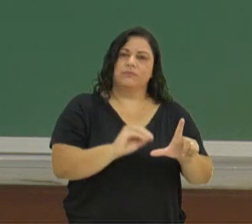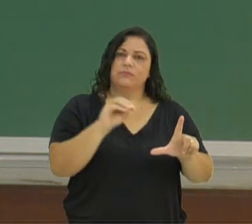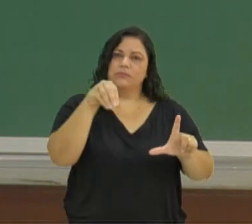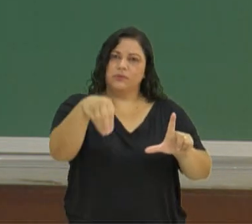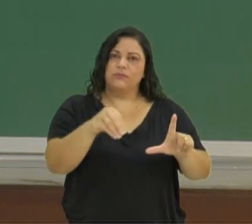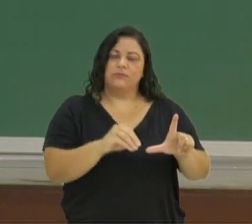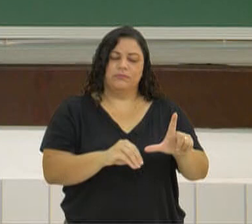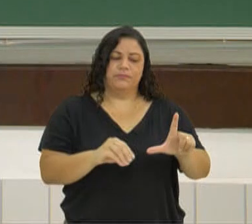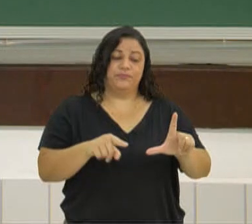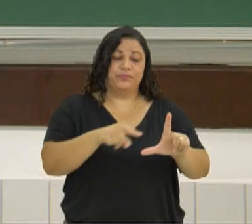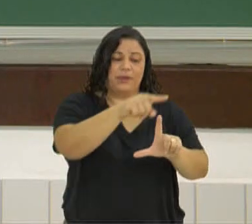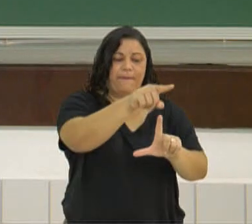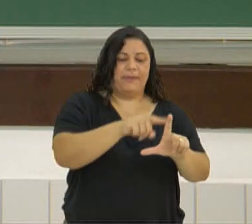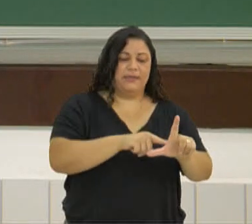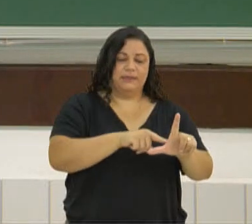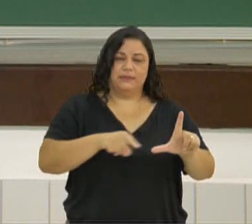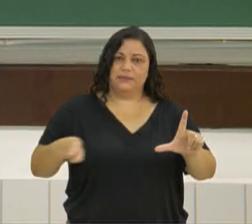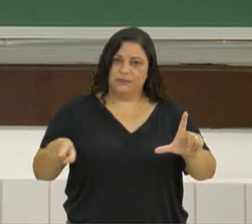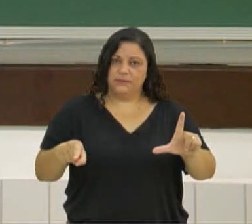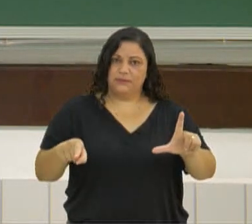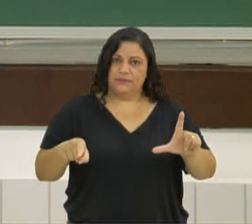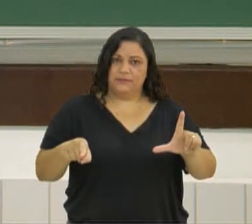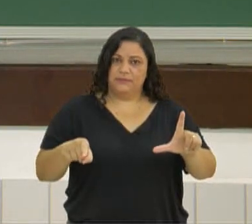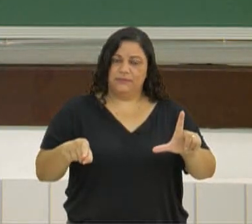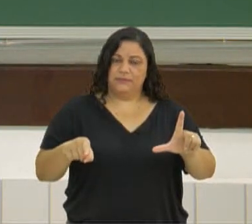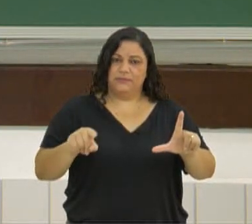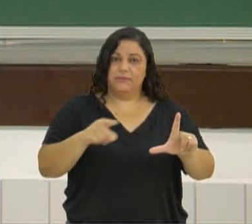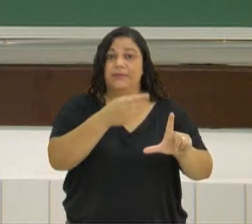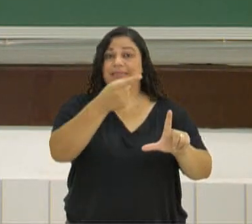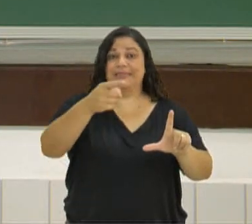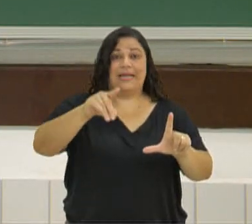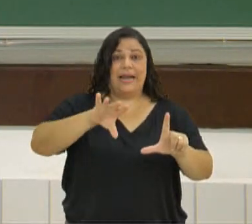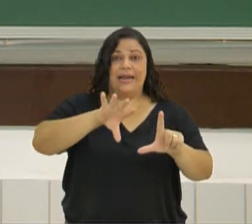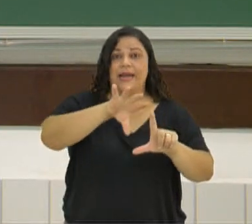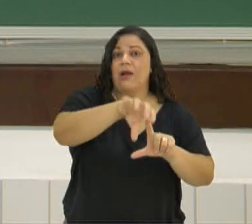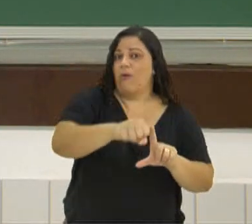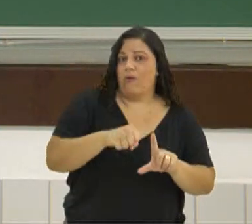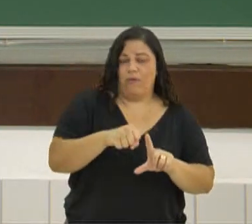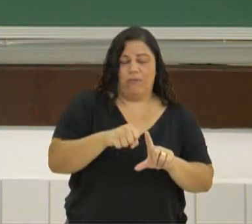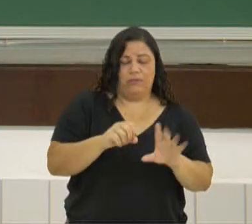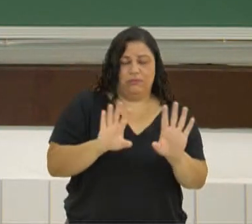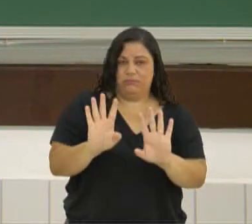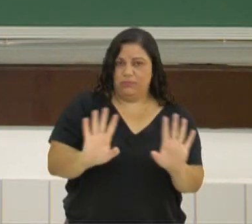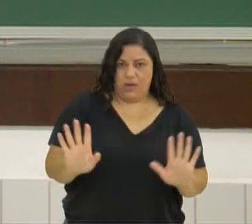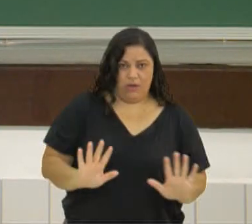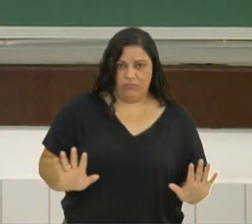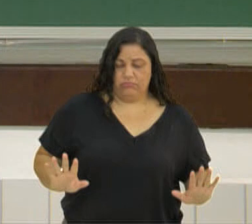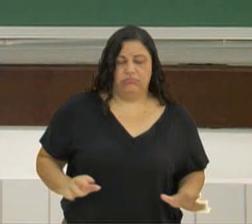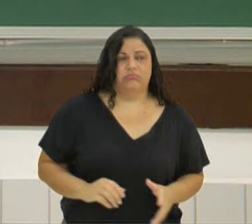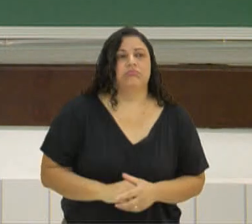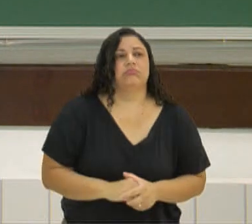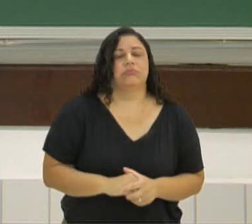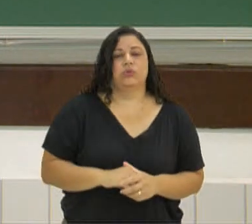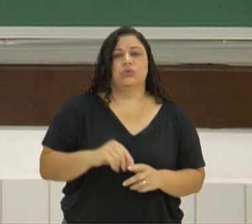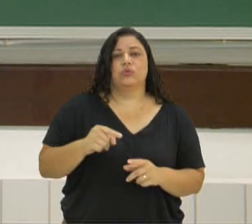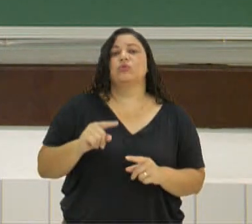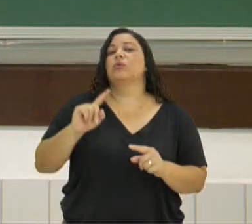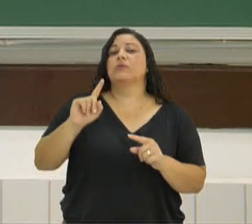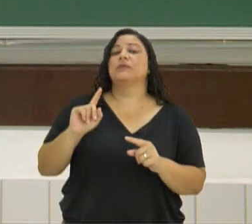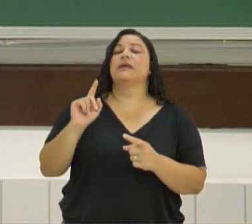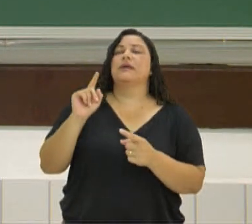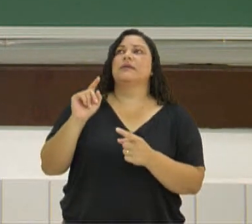adversárias. Entretanto, ela não captura as peças que ela saltou, somente a peça da última casa onde ela foi